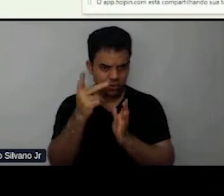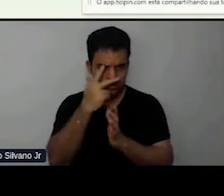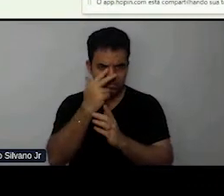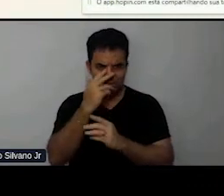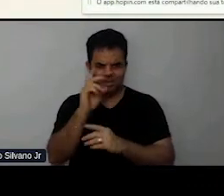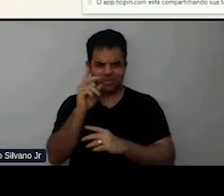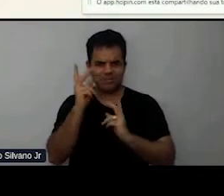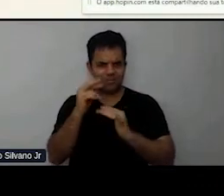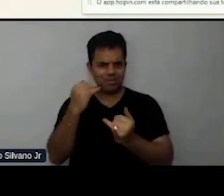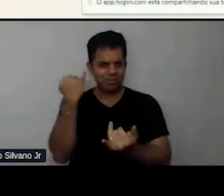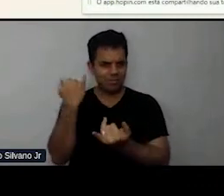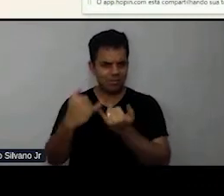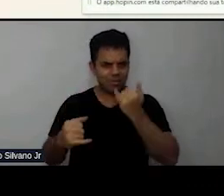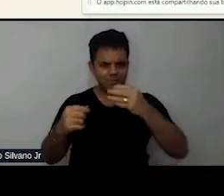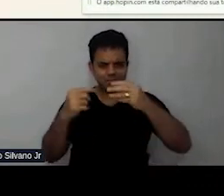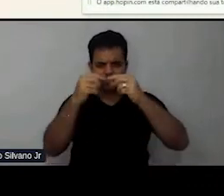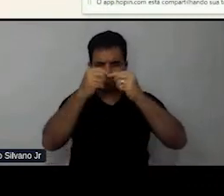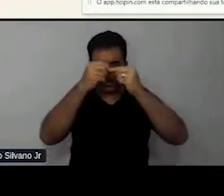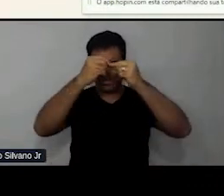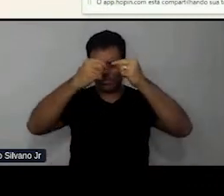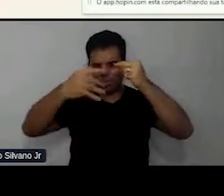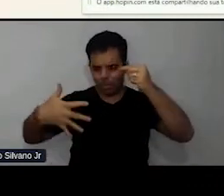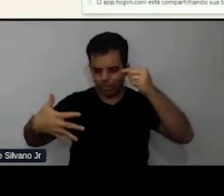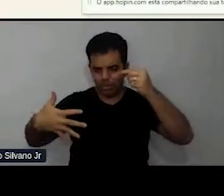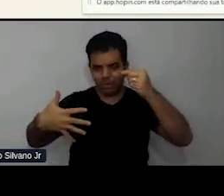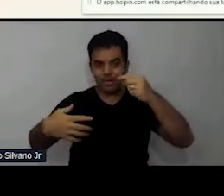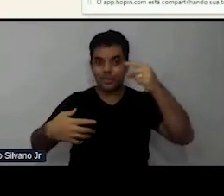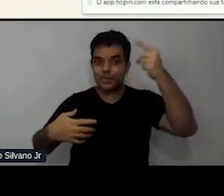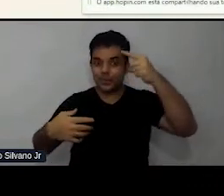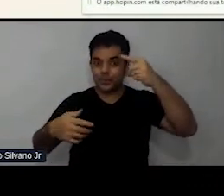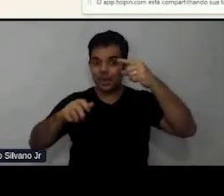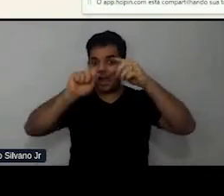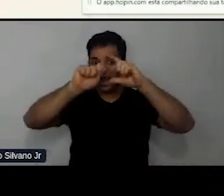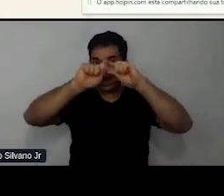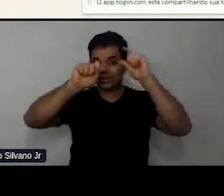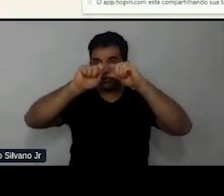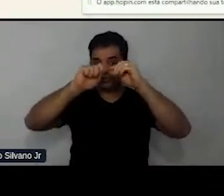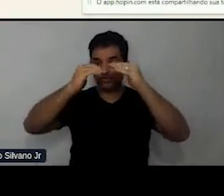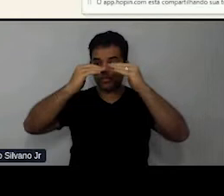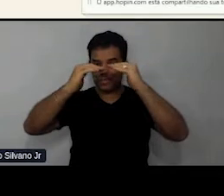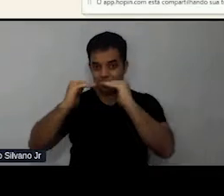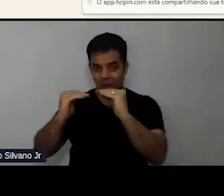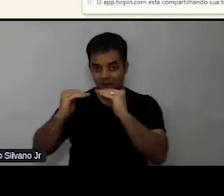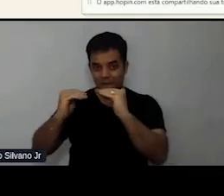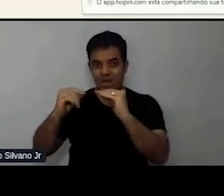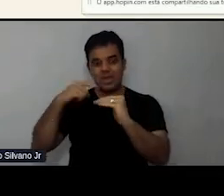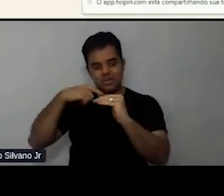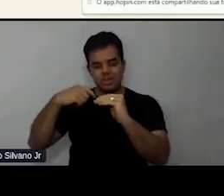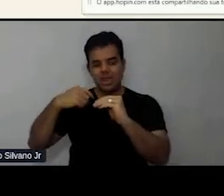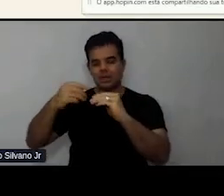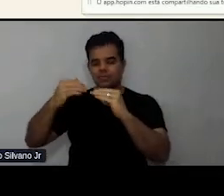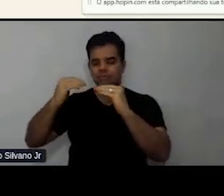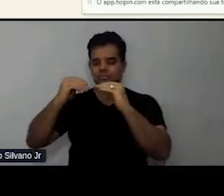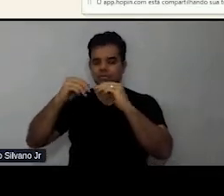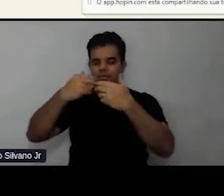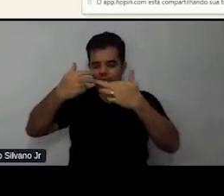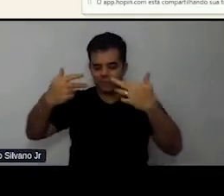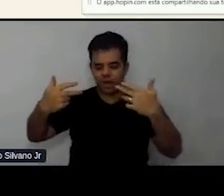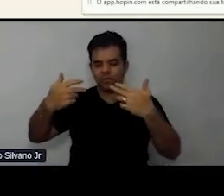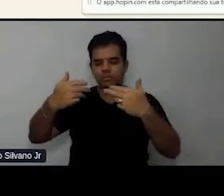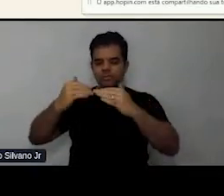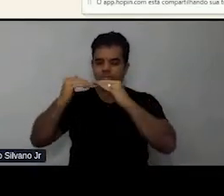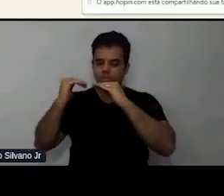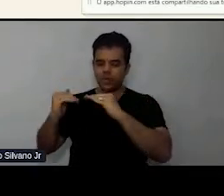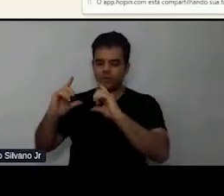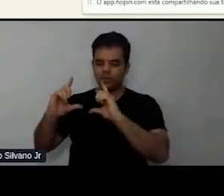basicamente que a gente tem um artigo, em seguida a gente tem uma seção, abaixo a gente tem a figura, né, que é essa imagem, só que